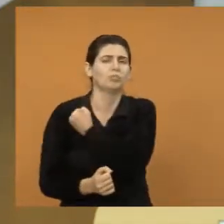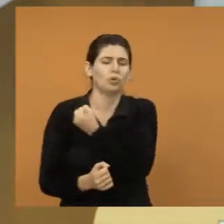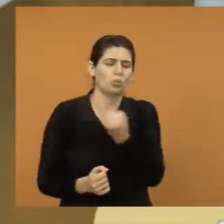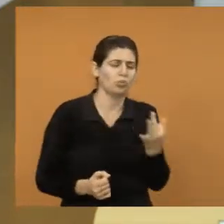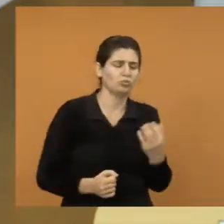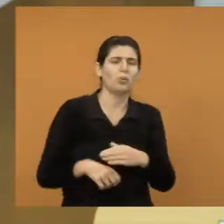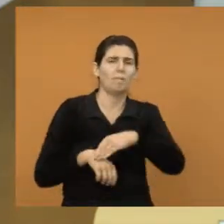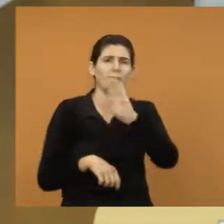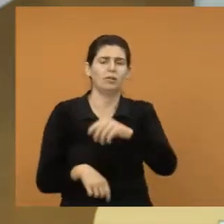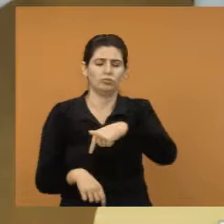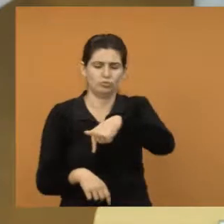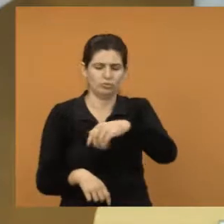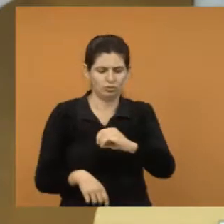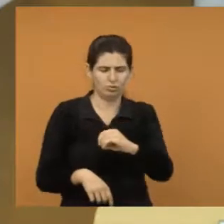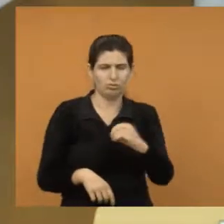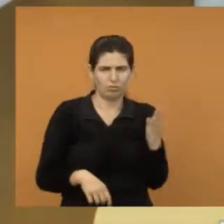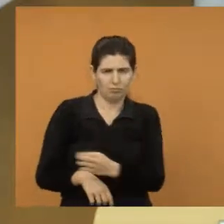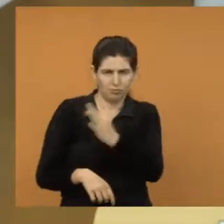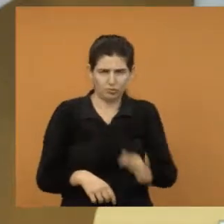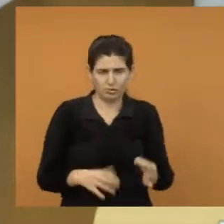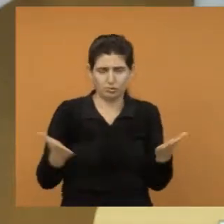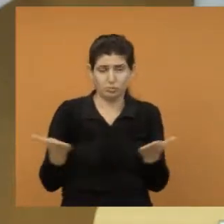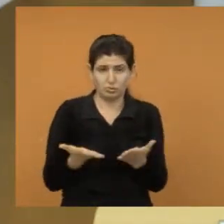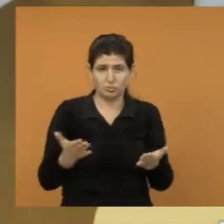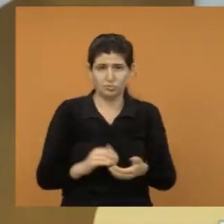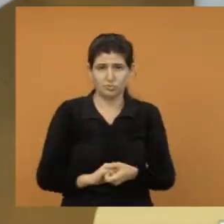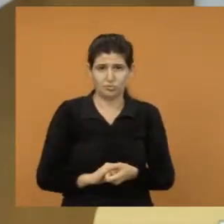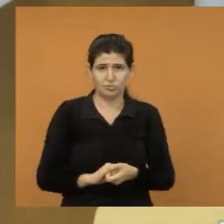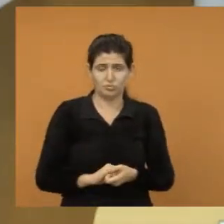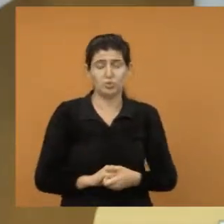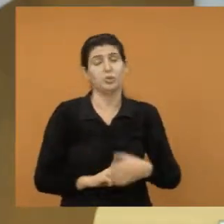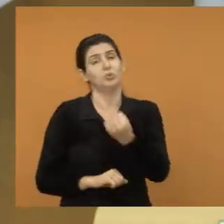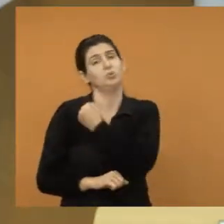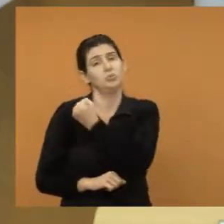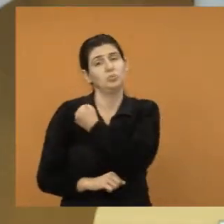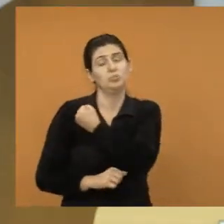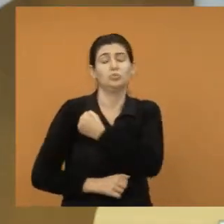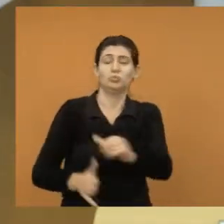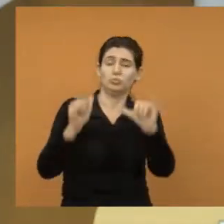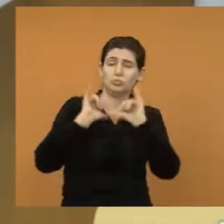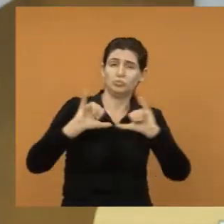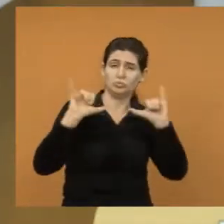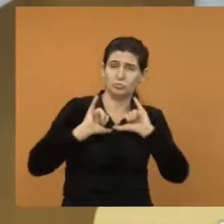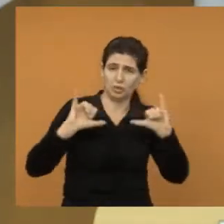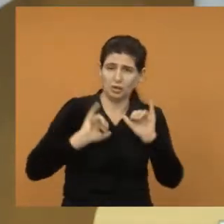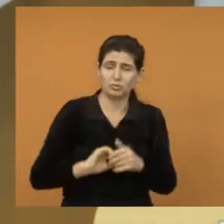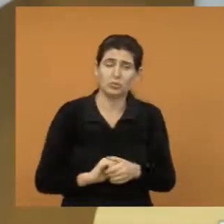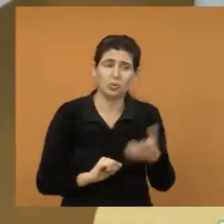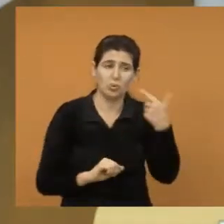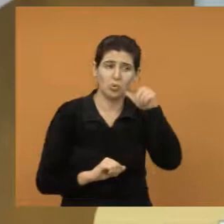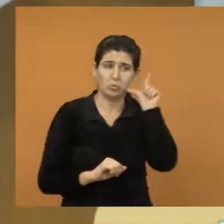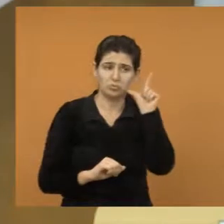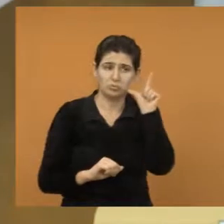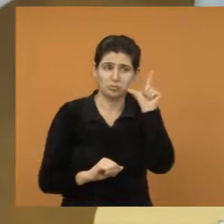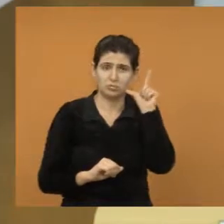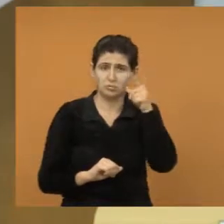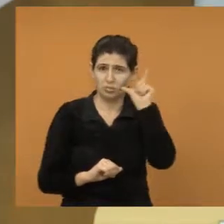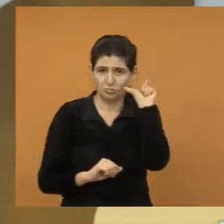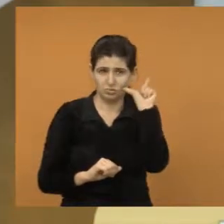mais de 70%. Hoje, números divulgados ontem,